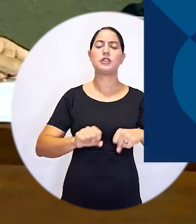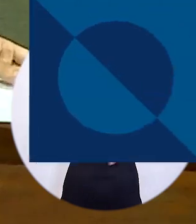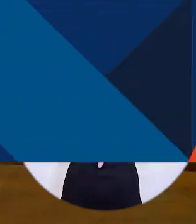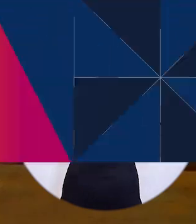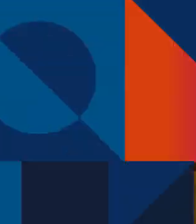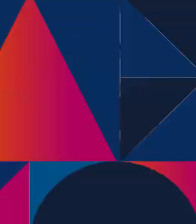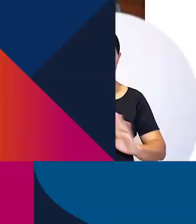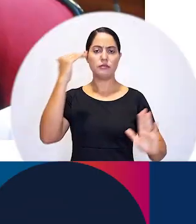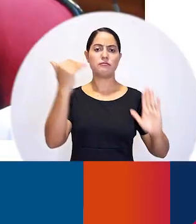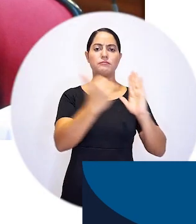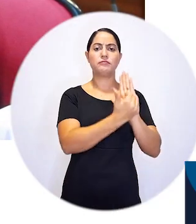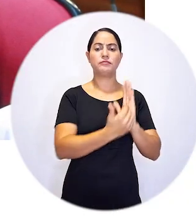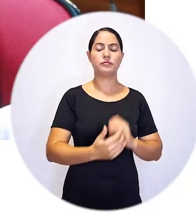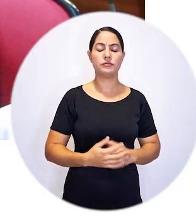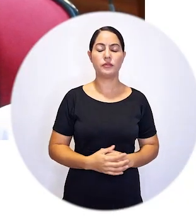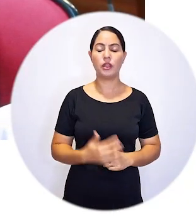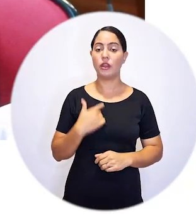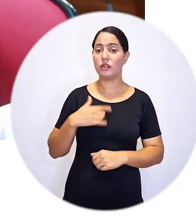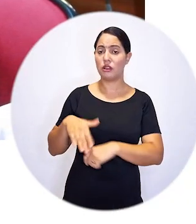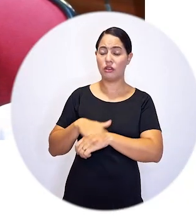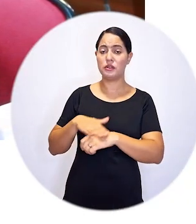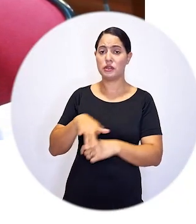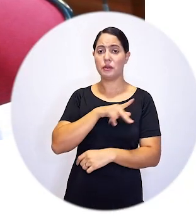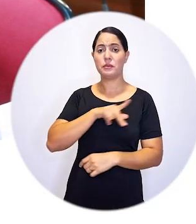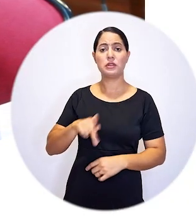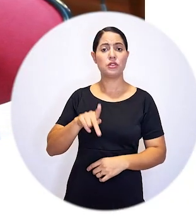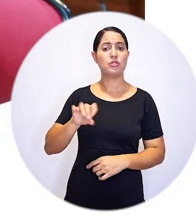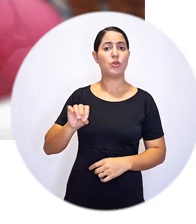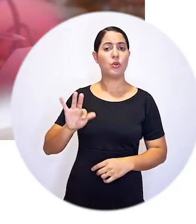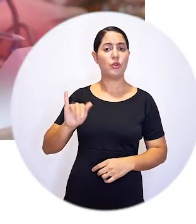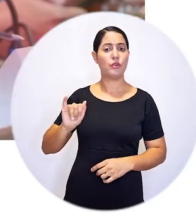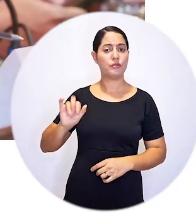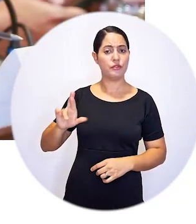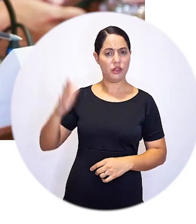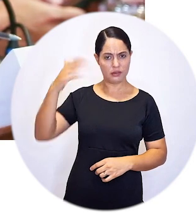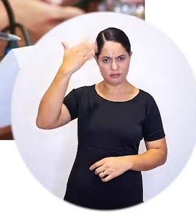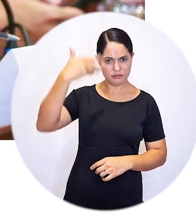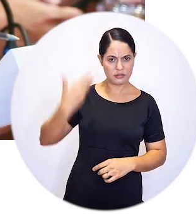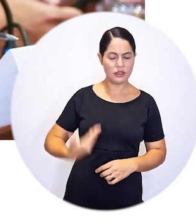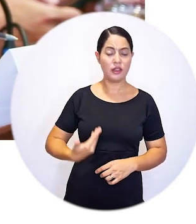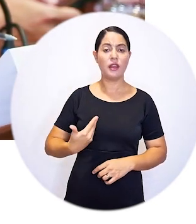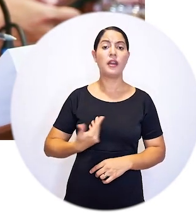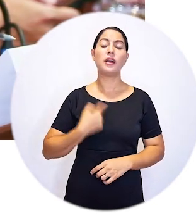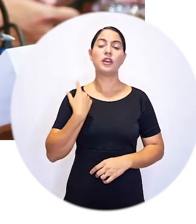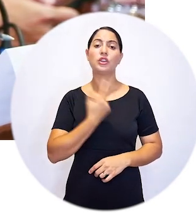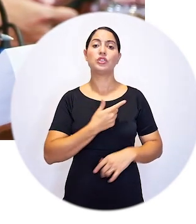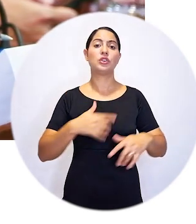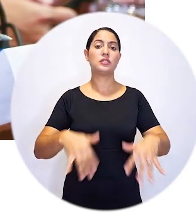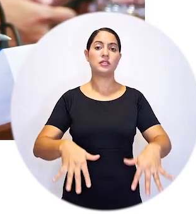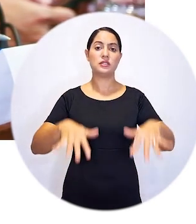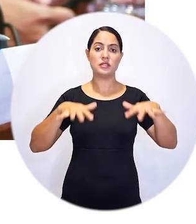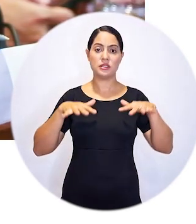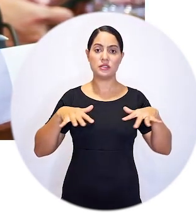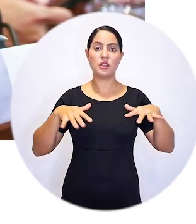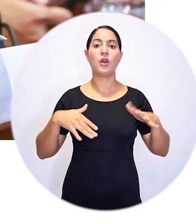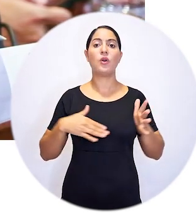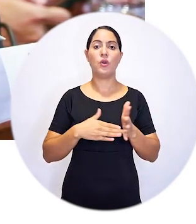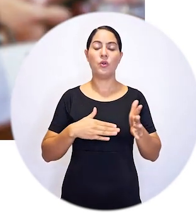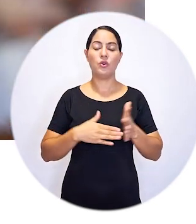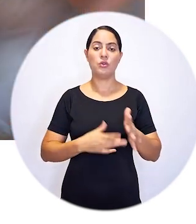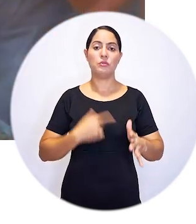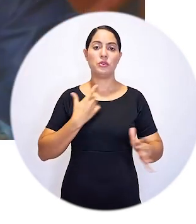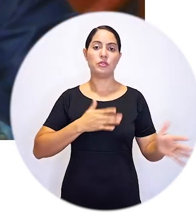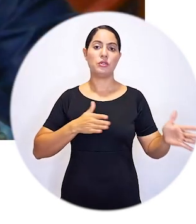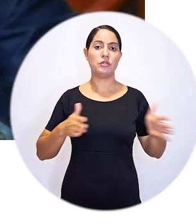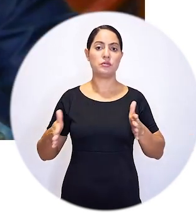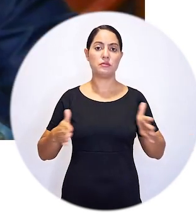e a Constituição. Falava há pouco com o presidente Ofir, que me rememorou que a última sessão do Conselho Pleno de